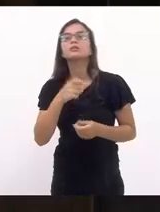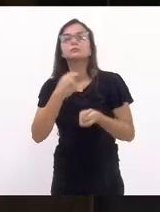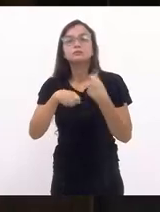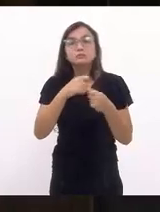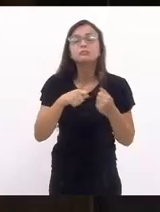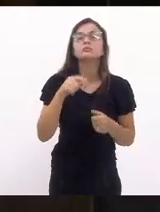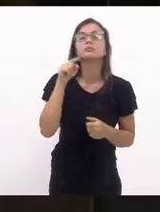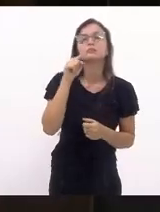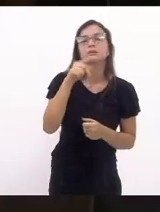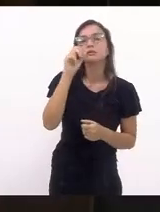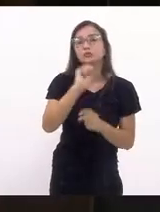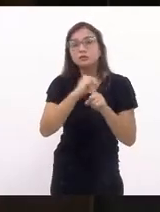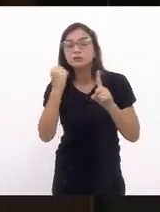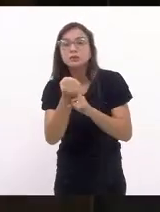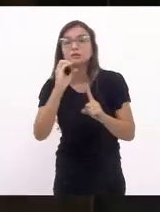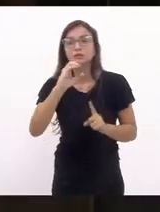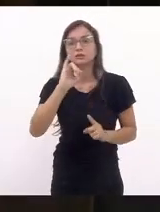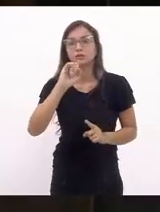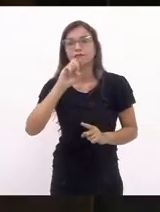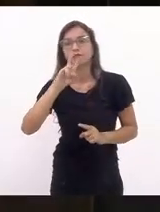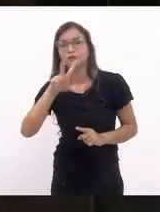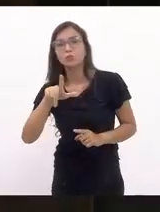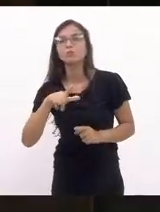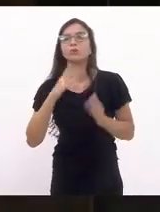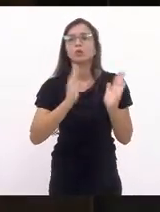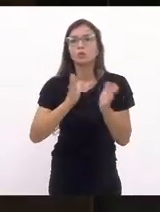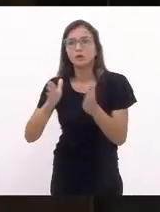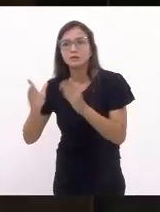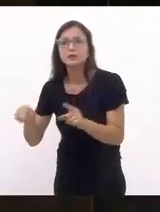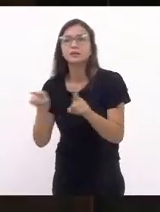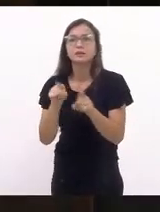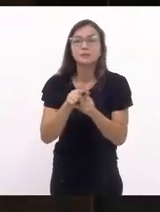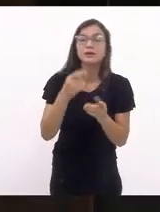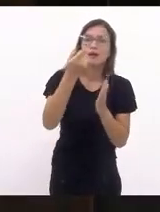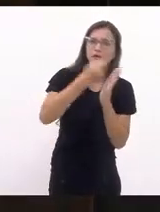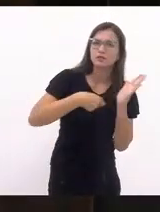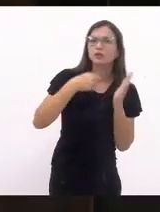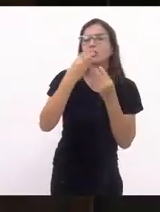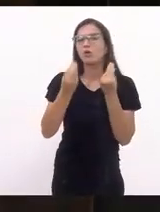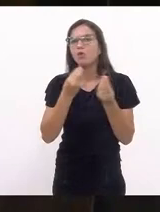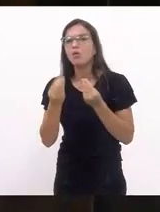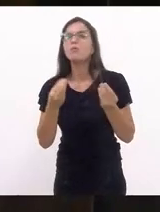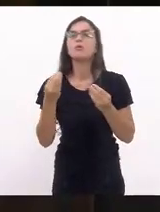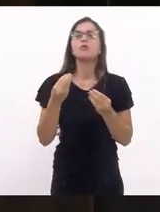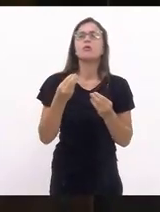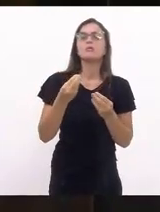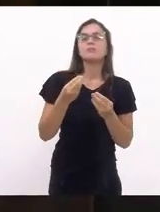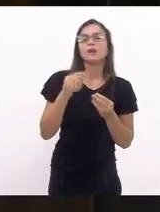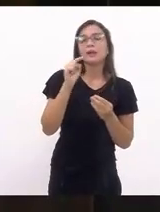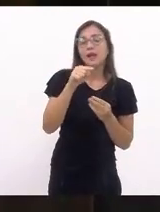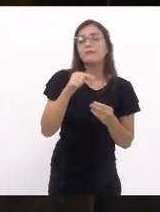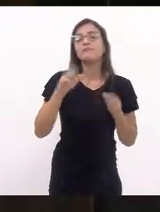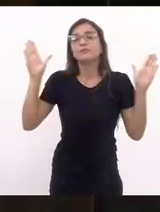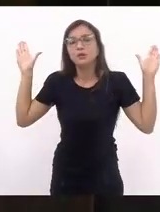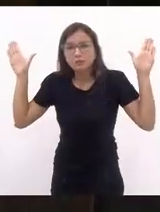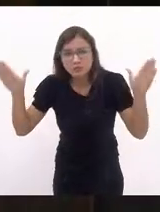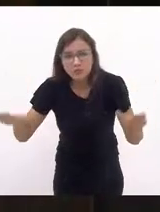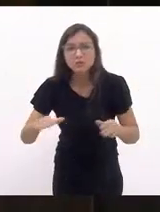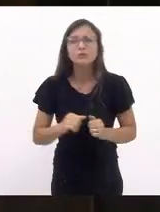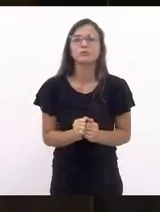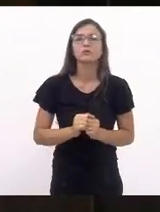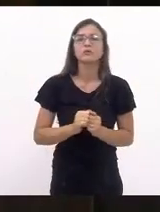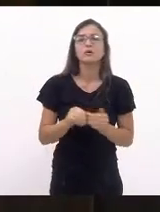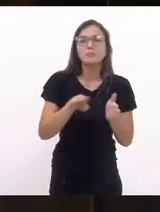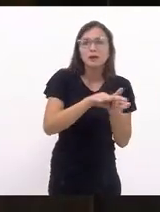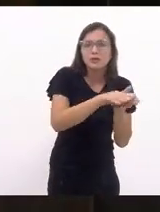empresários para debater entre outros temas agenda de concessão Ferroviária aeroportuárias E rodoviárias Os